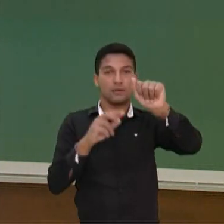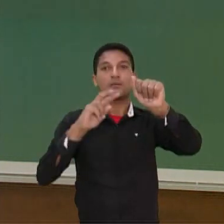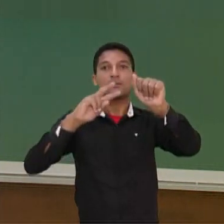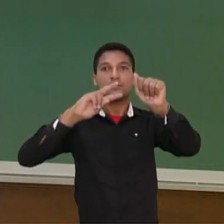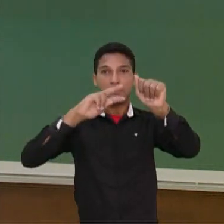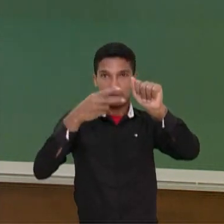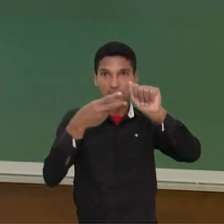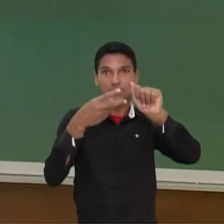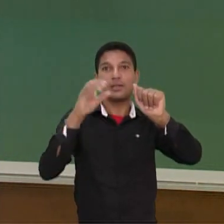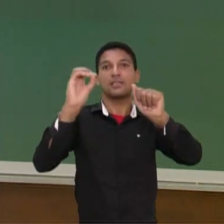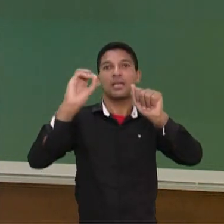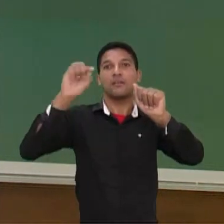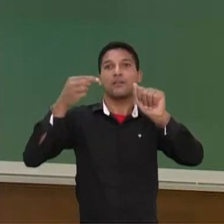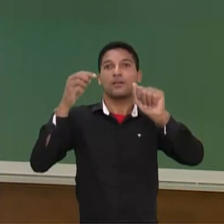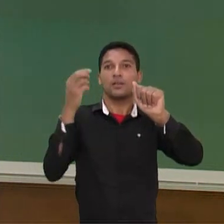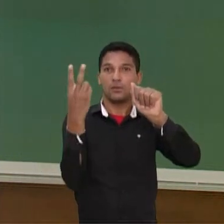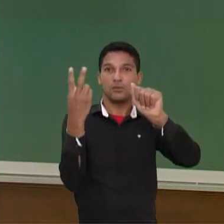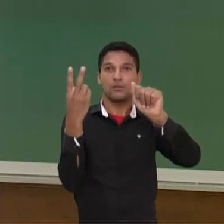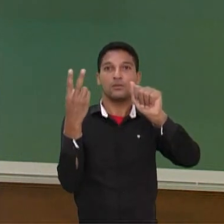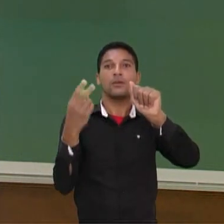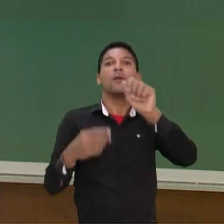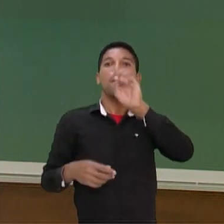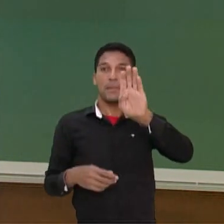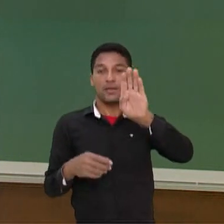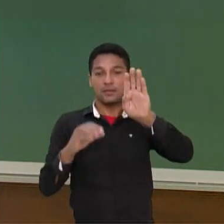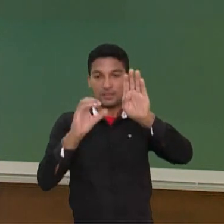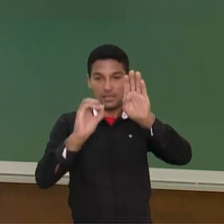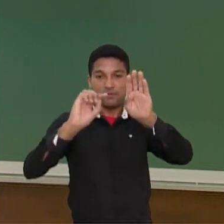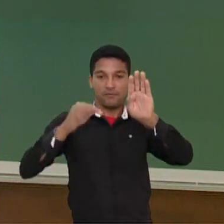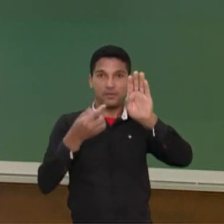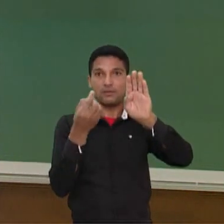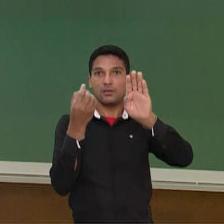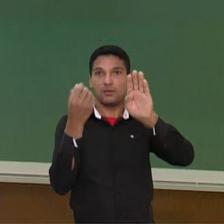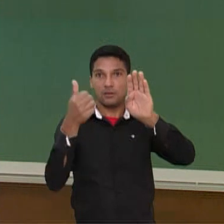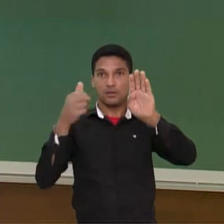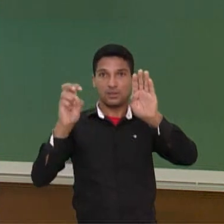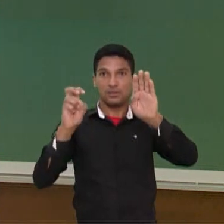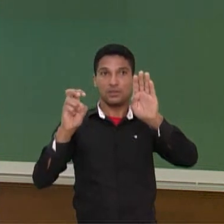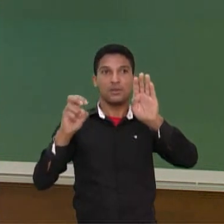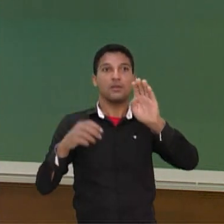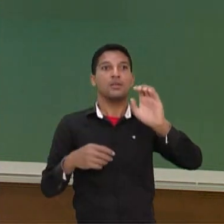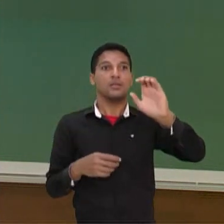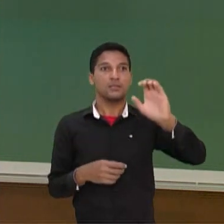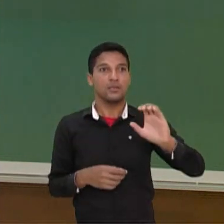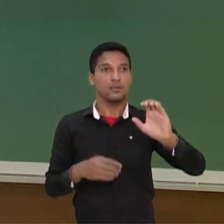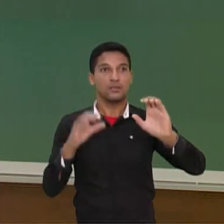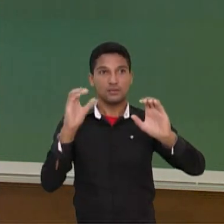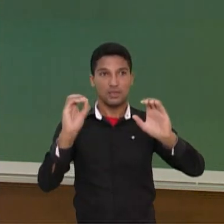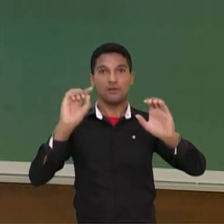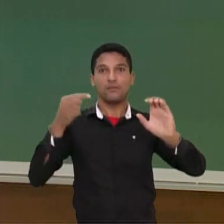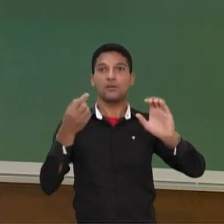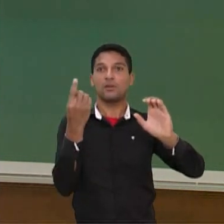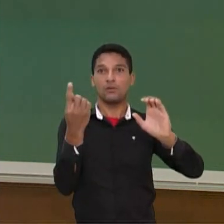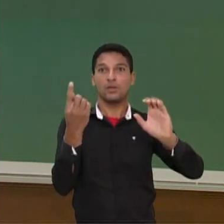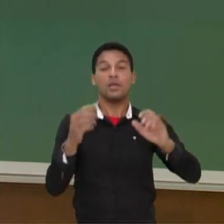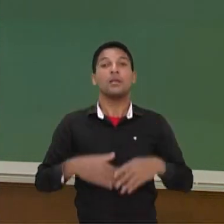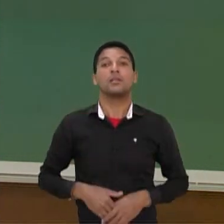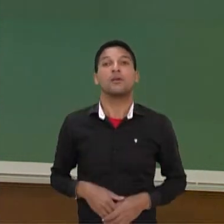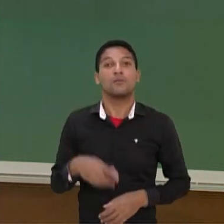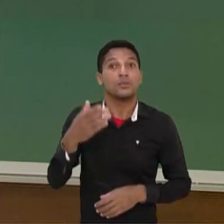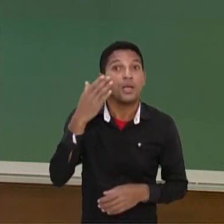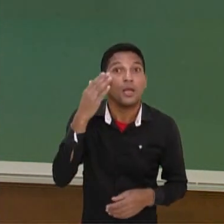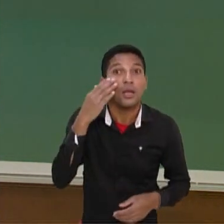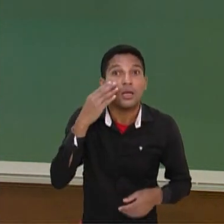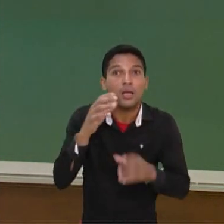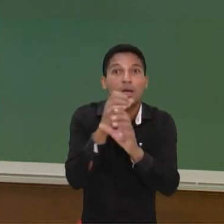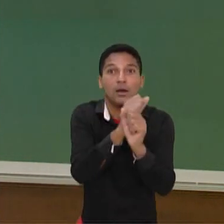o b é 0,15 e o c é 1, tá? E eu quero que você me diga, então, quantas pessoas estão cientes dessa informação após 8 minutos, né,